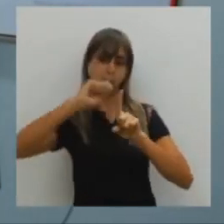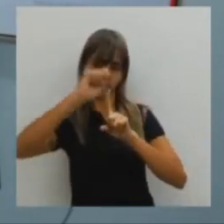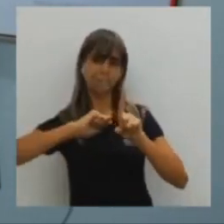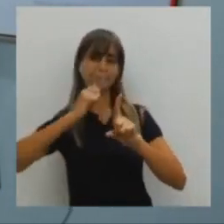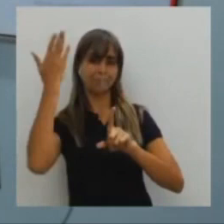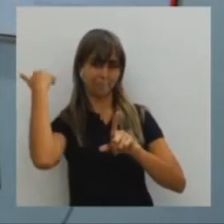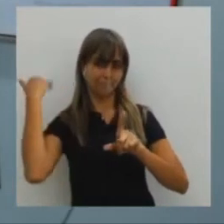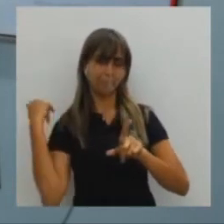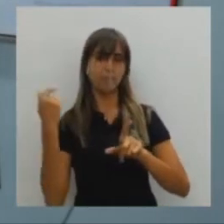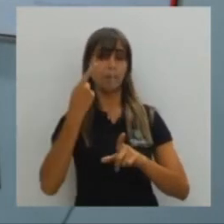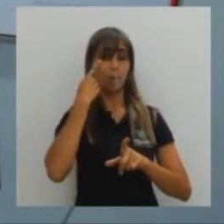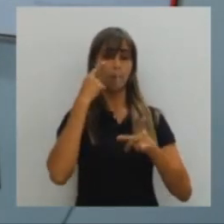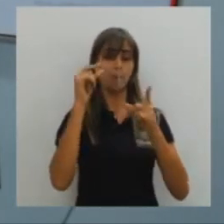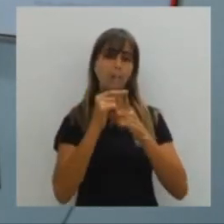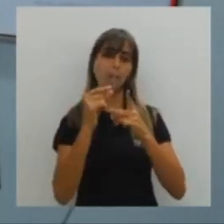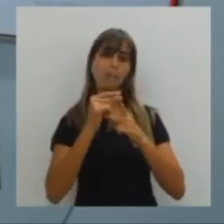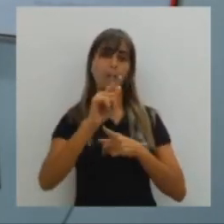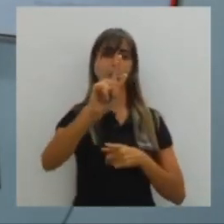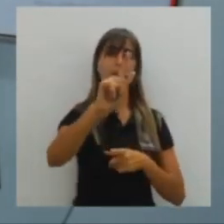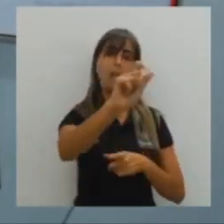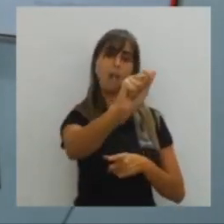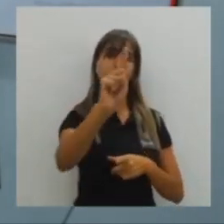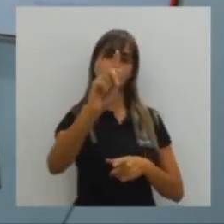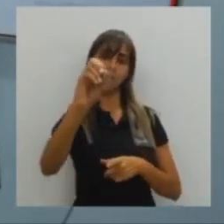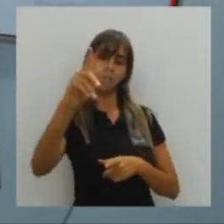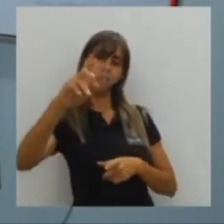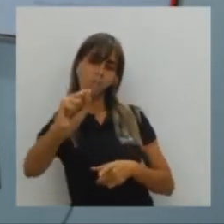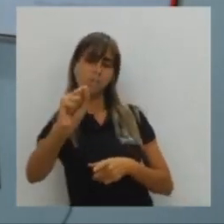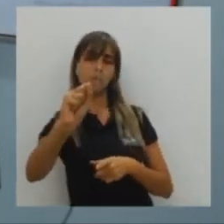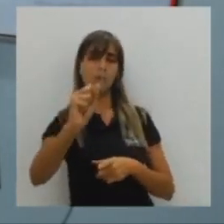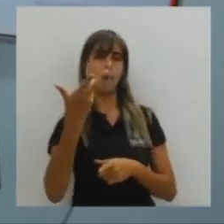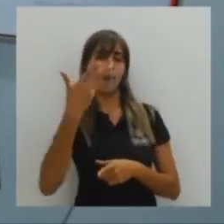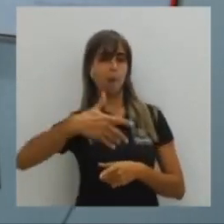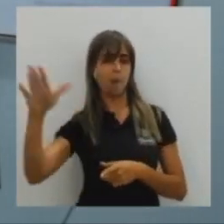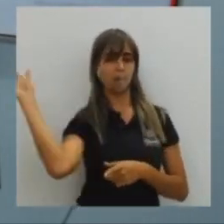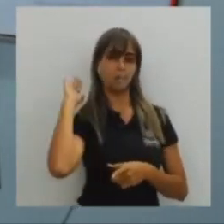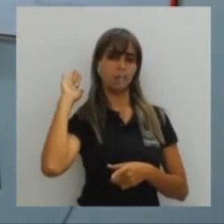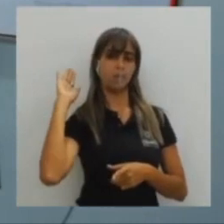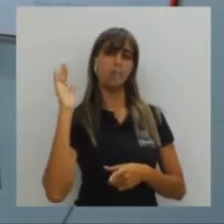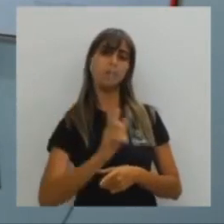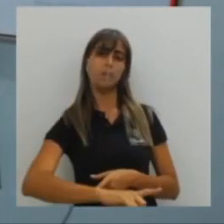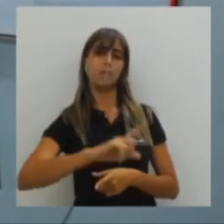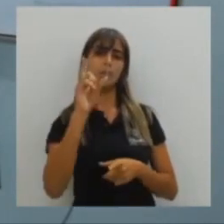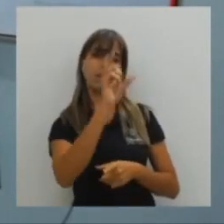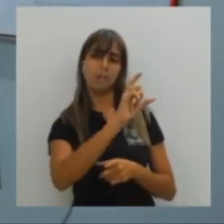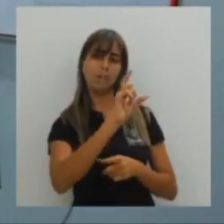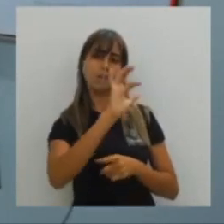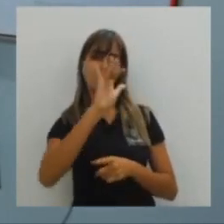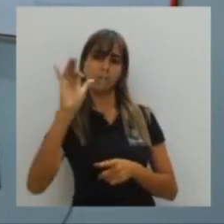a gente viu a palavra ago. Ago, que é traduzida como atrás. Esse ago, soletrando, tá certo? Seria